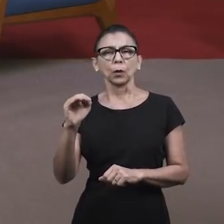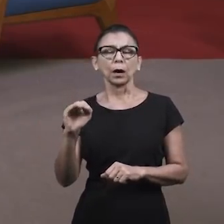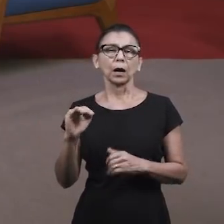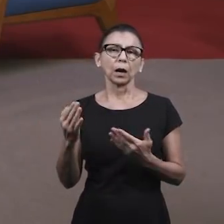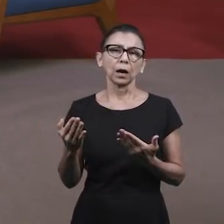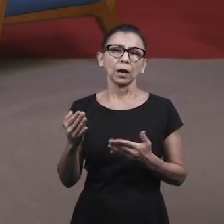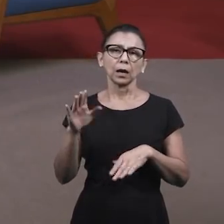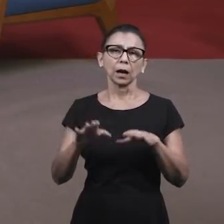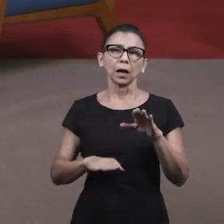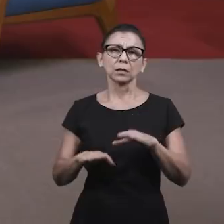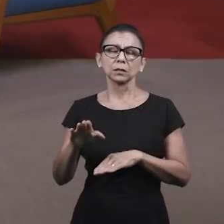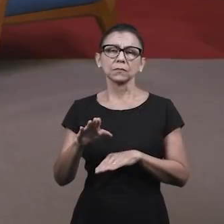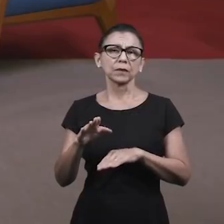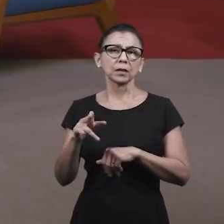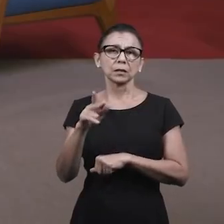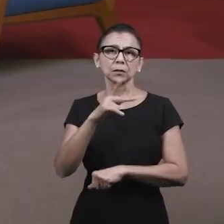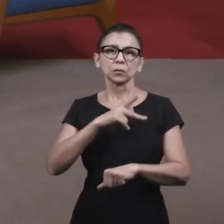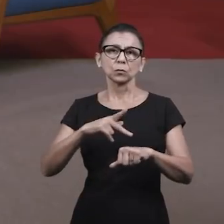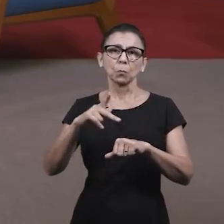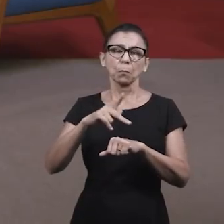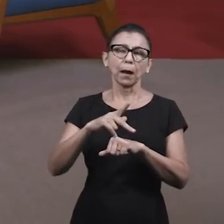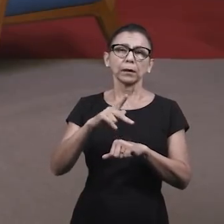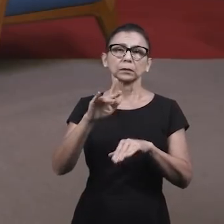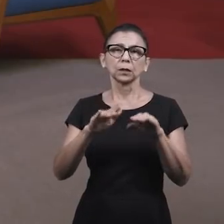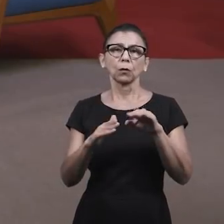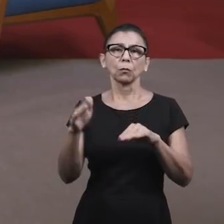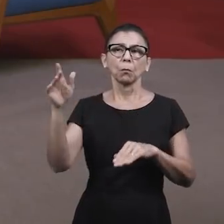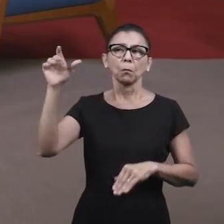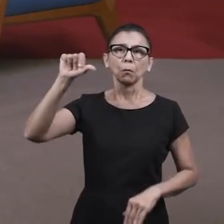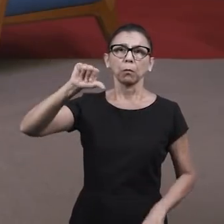vontade de Deus. Vocês podiam falar um pouquinho sobre isso?